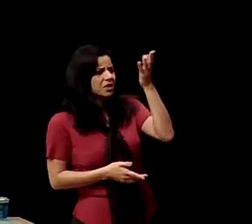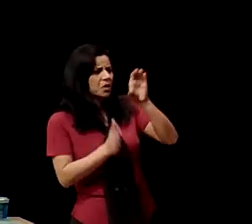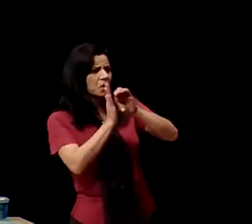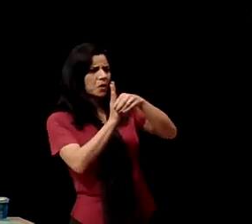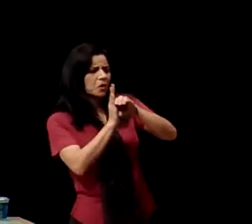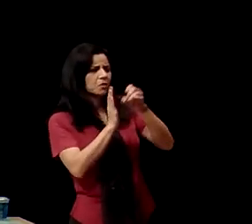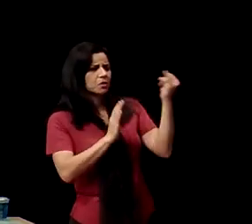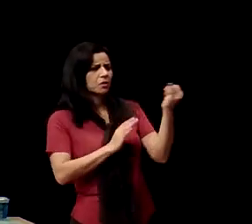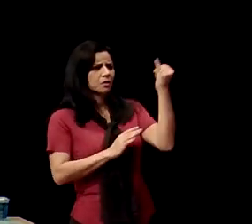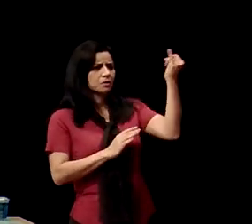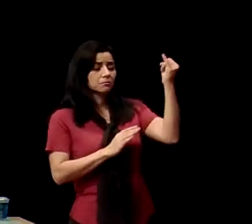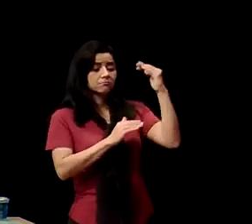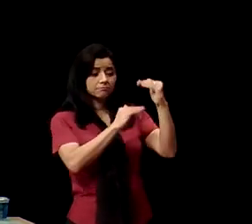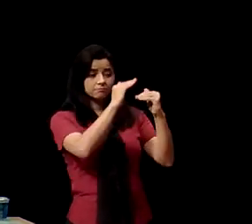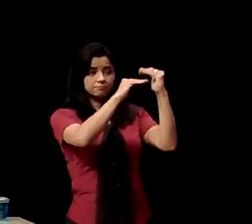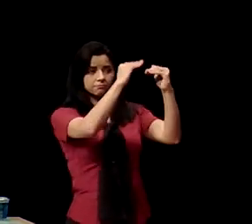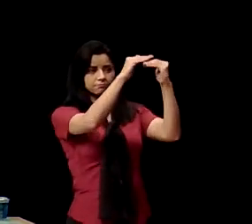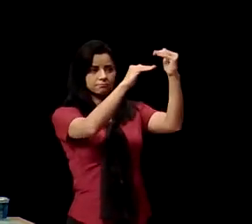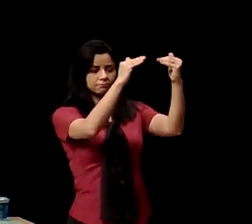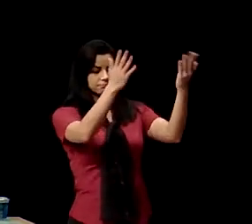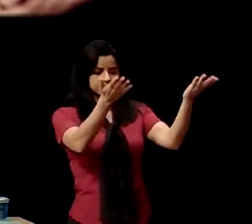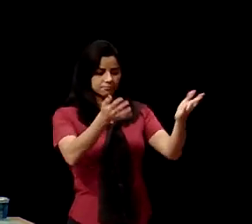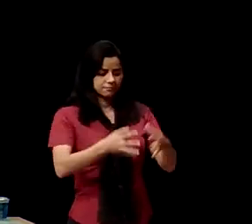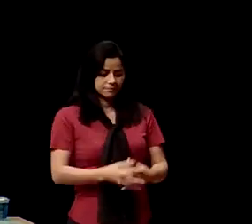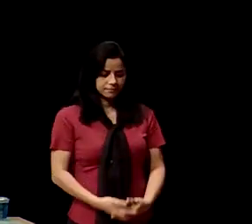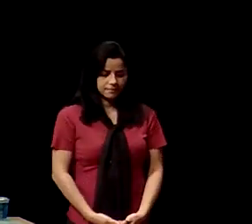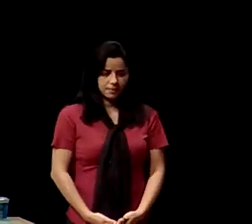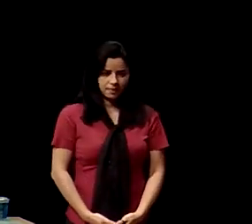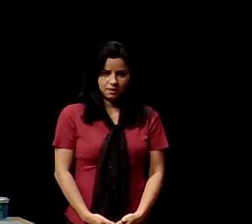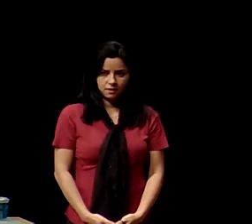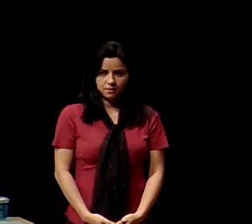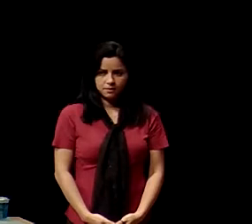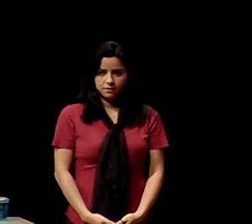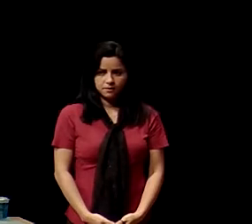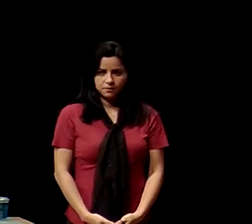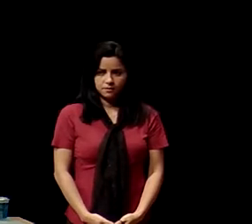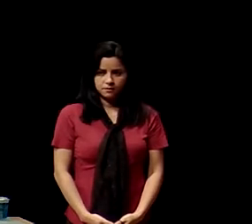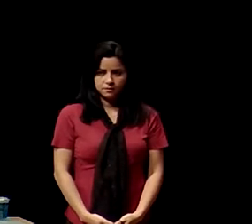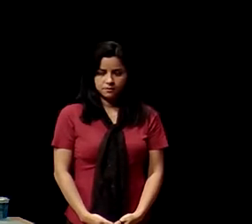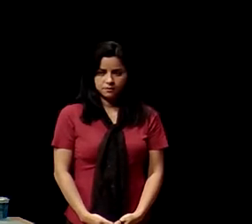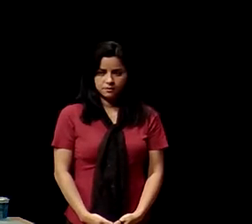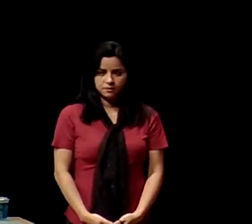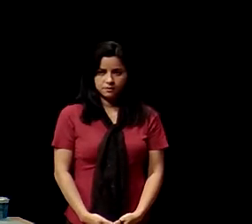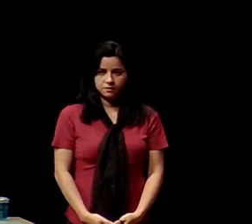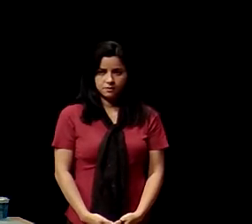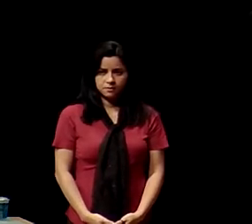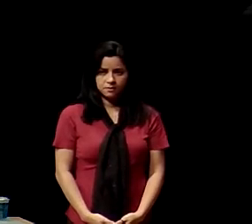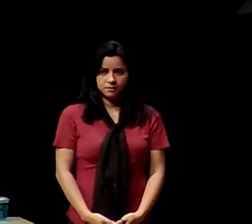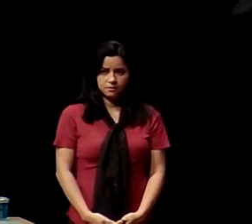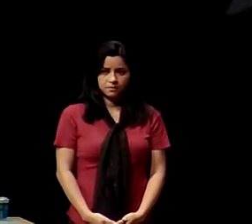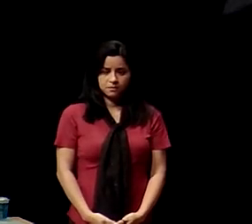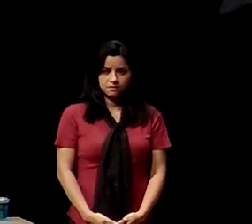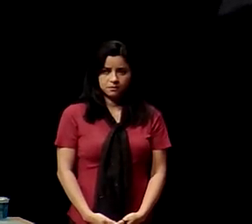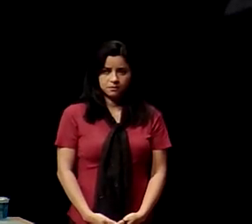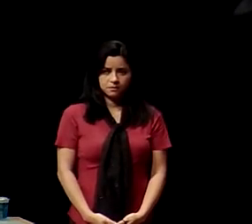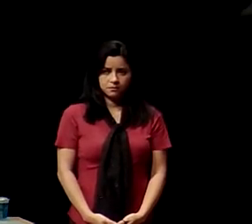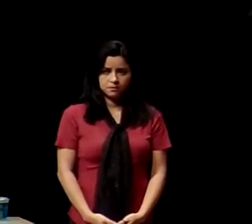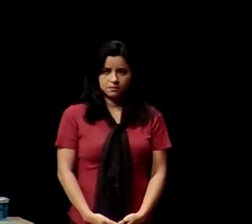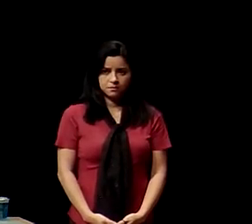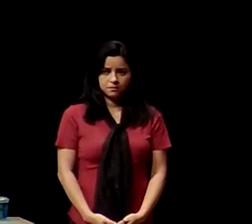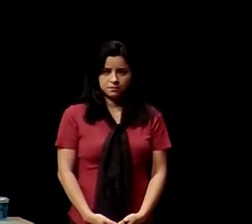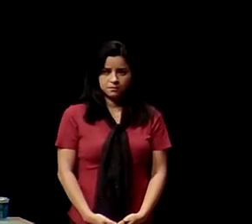para este progresso. As the theory and practice of political or